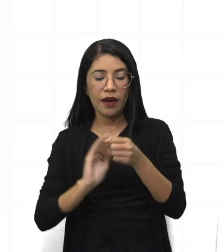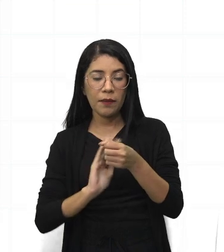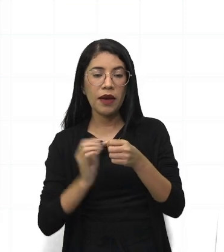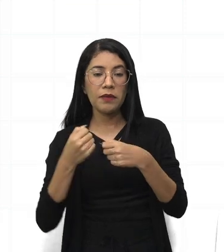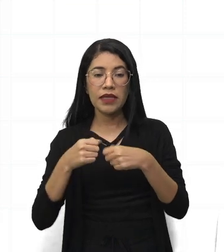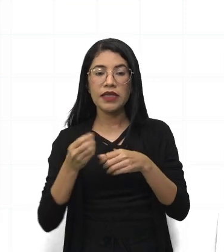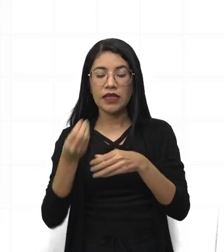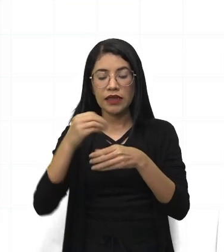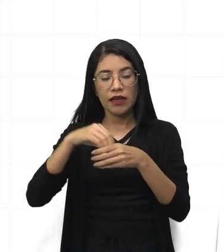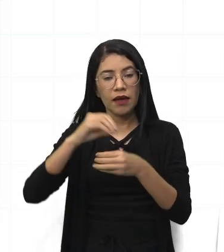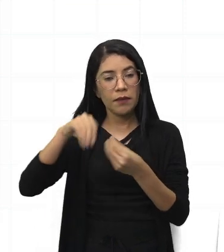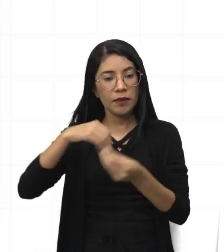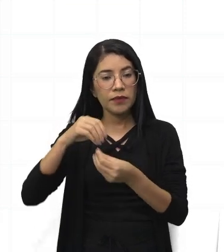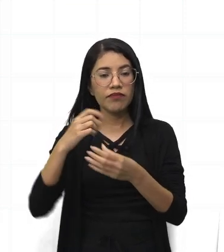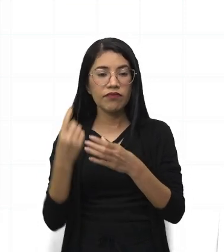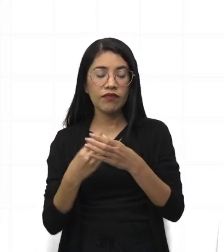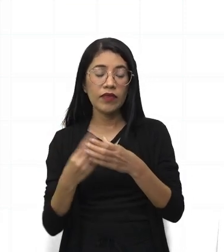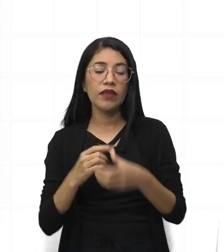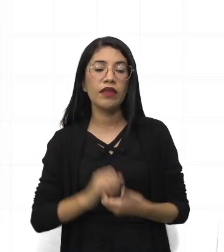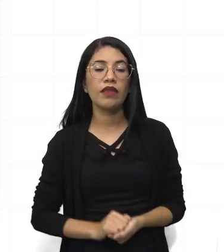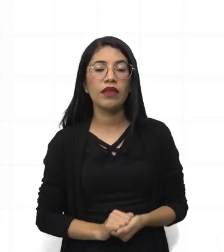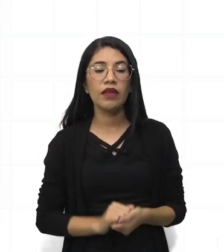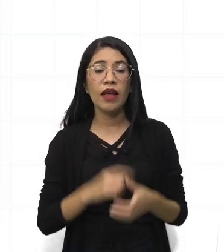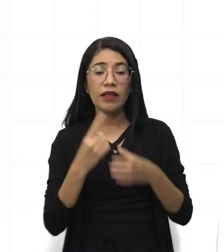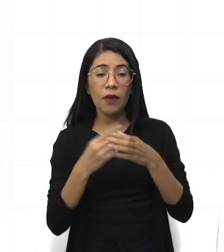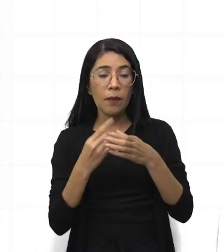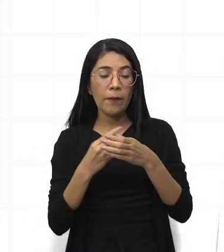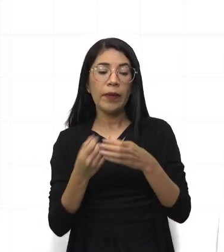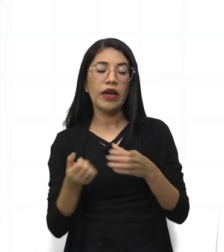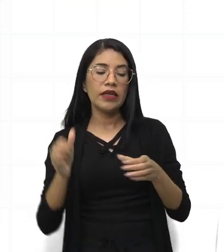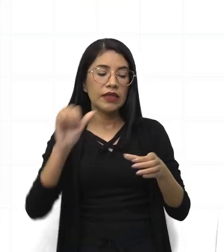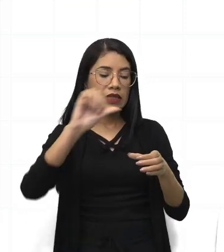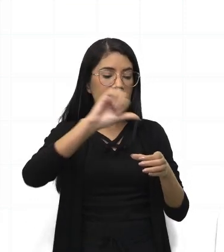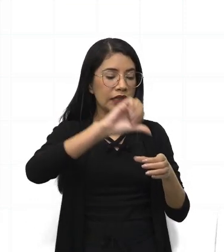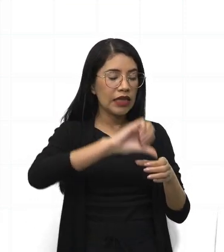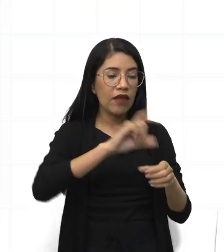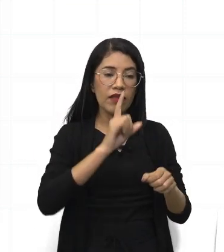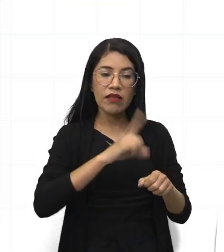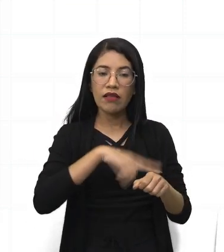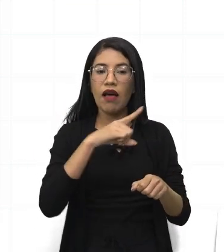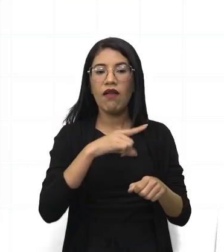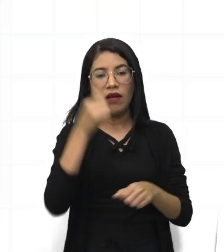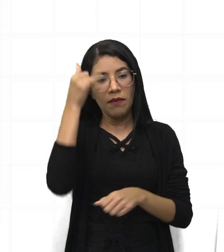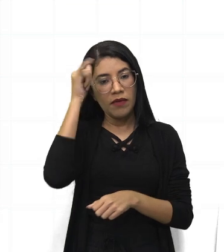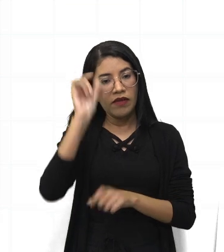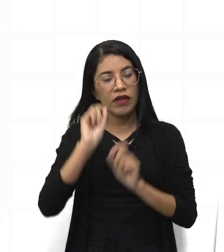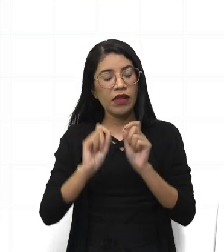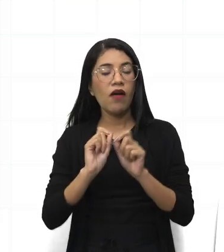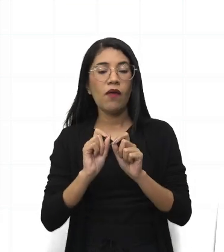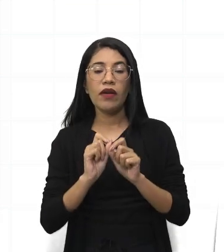né? 3, bata e sirva imediatamente